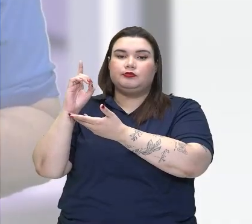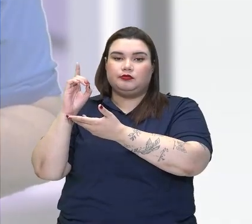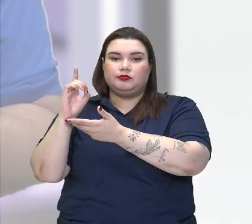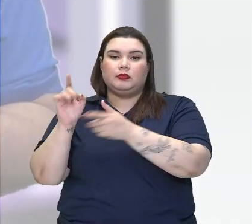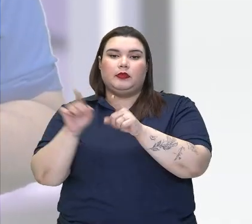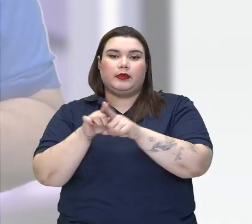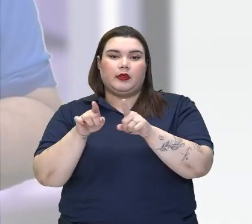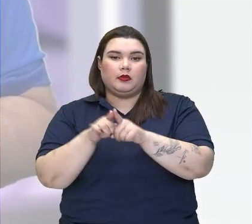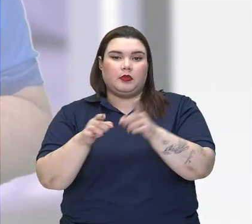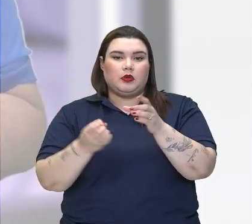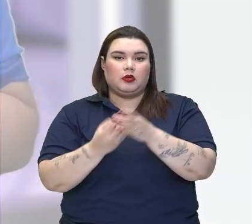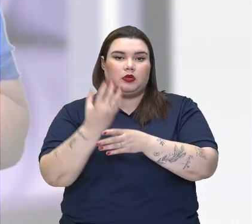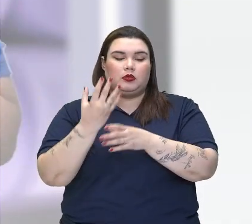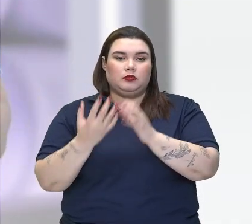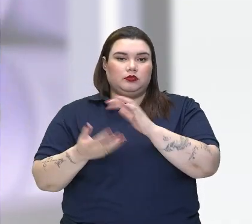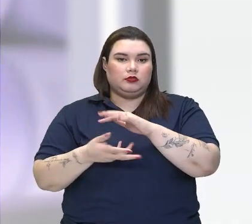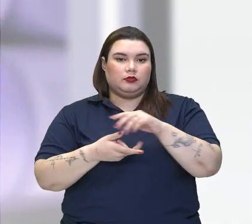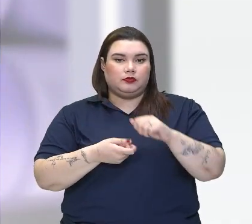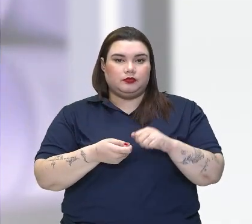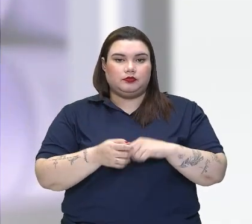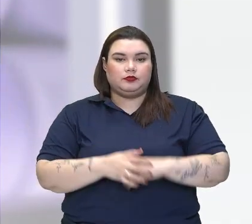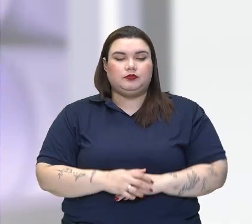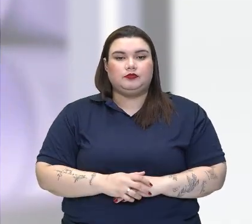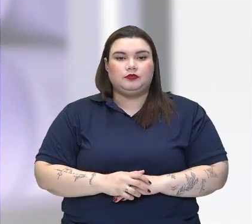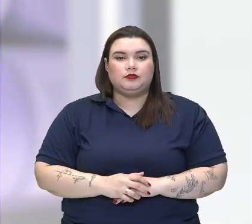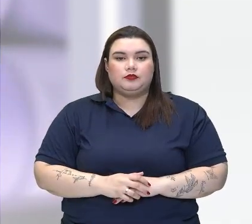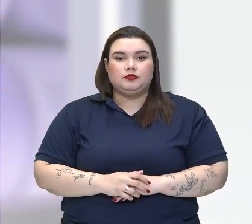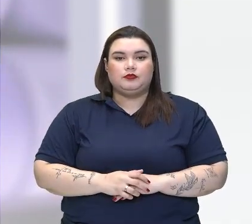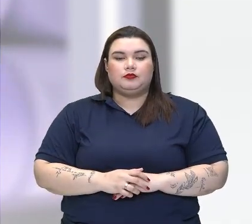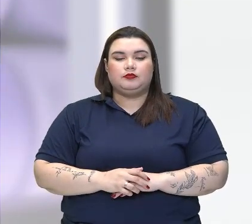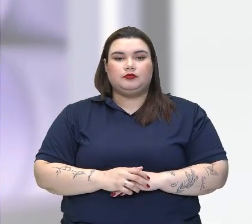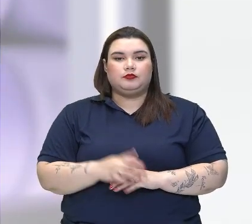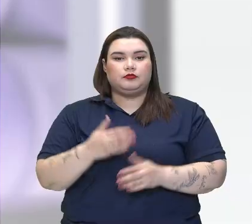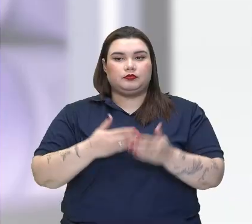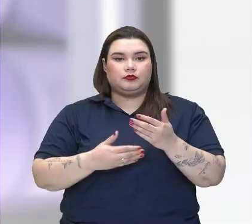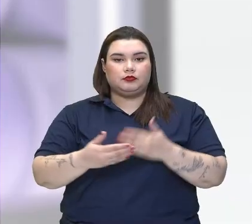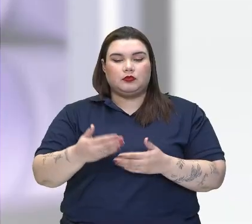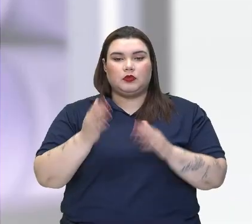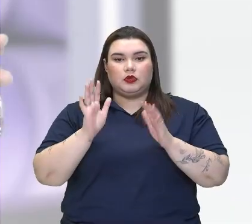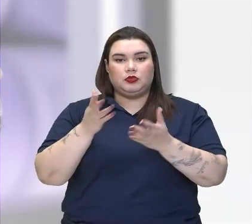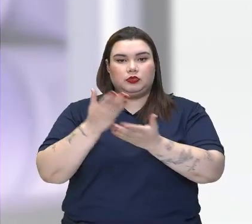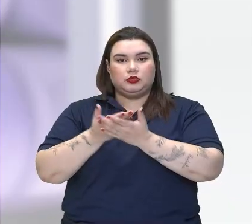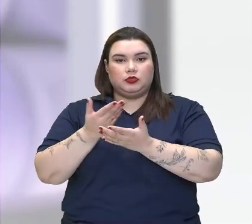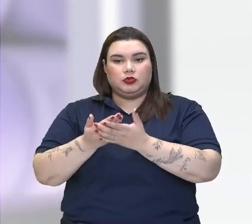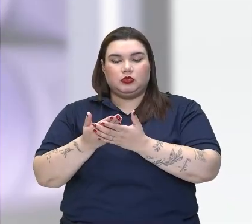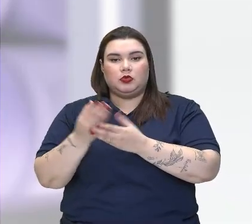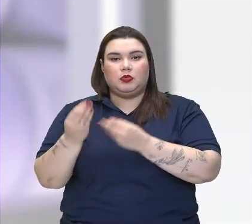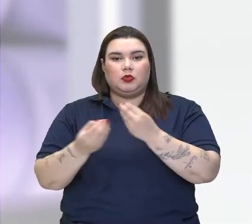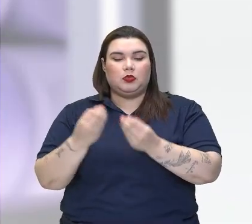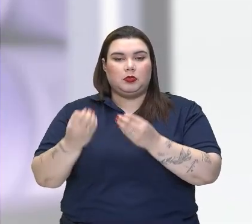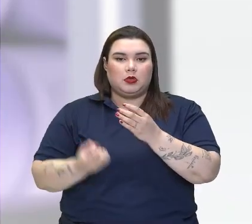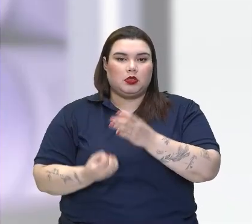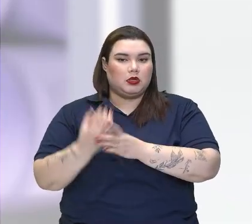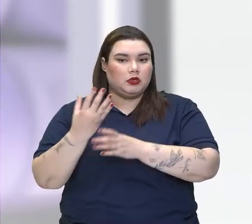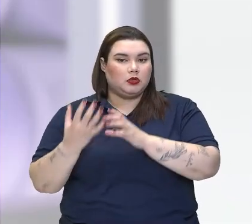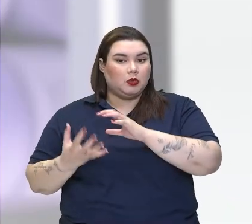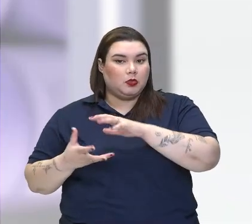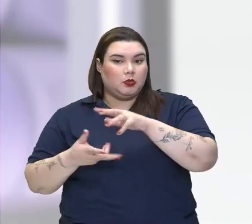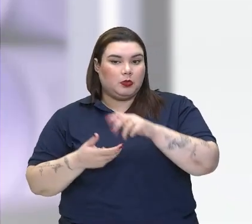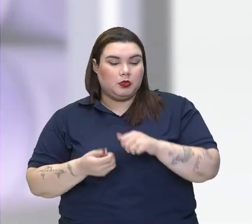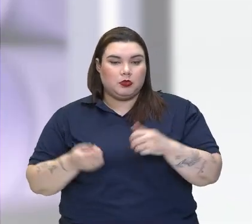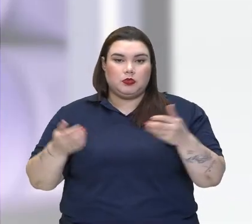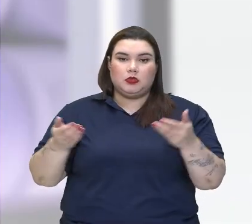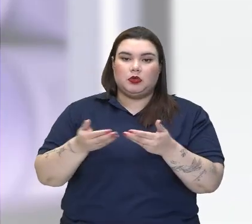também o Criador. Vamos avançar um pouco, vimos a ideia de mundo, de criação, né? E agora a ideia